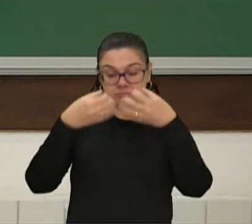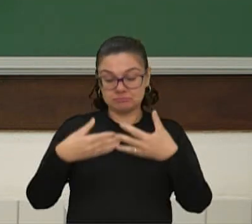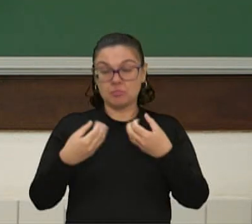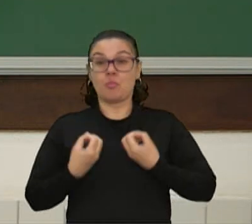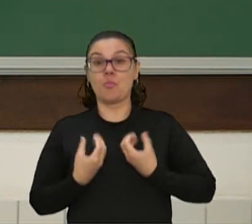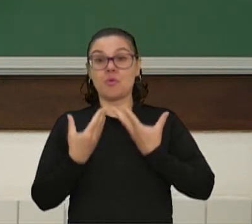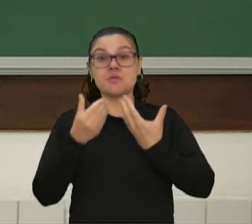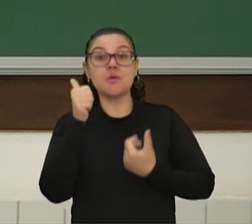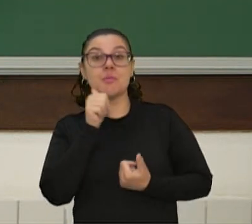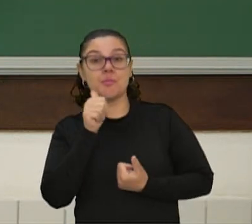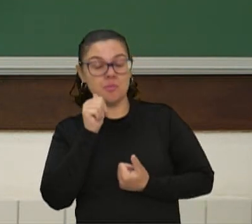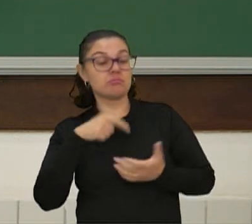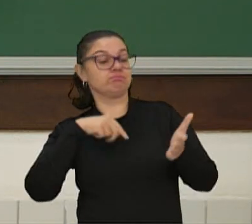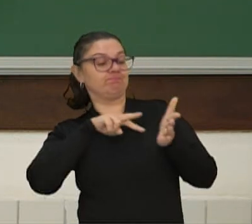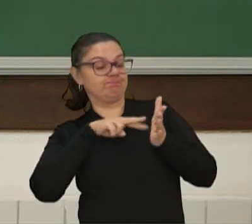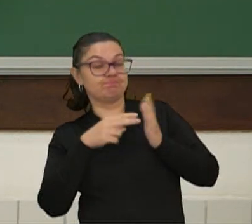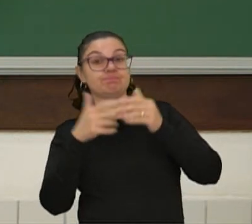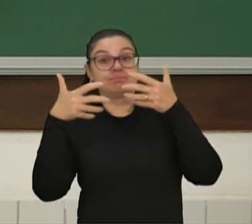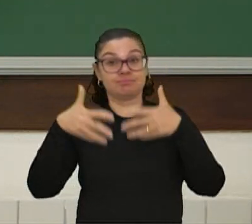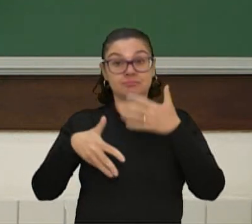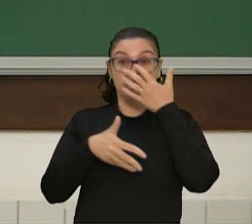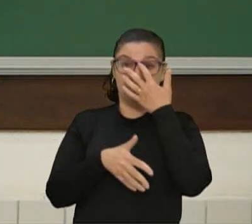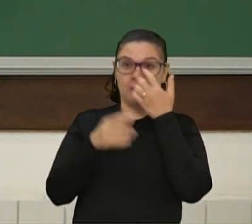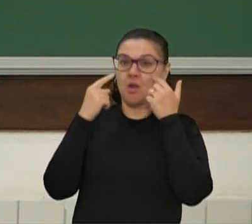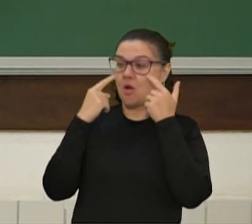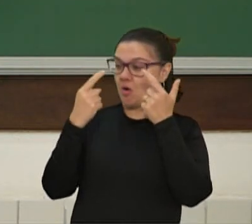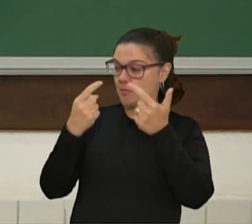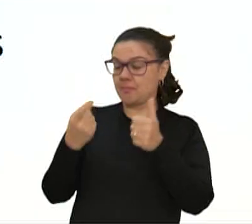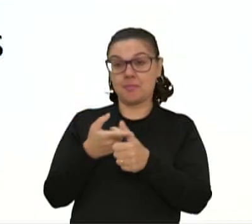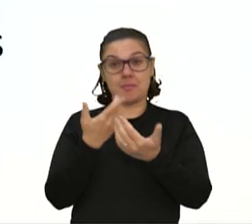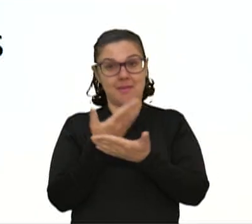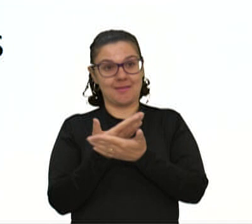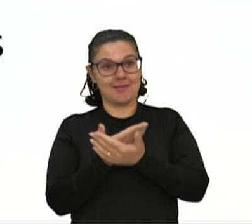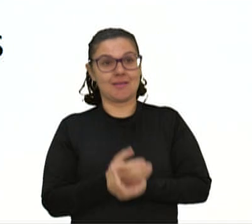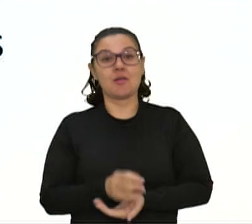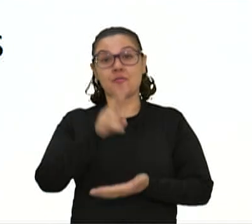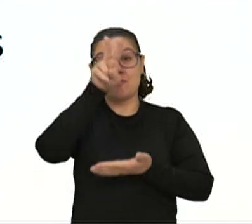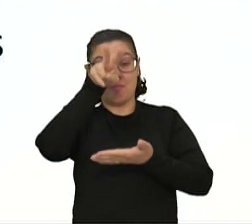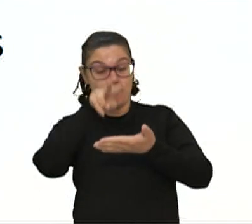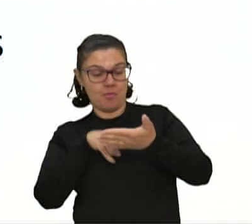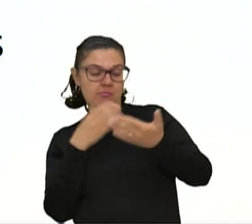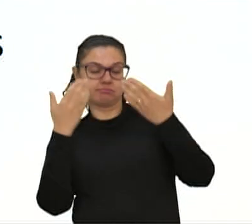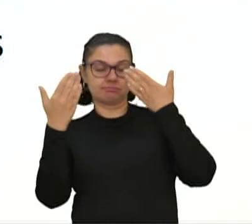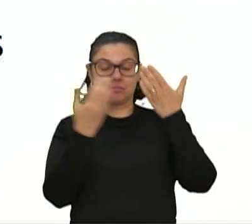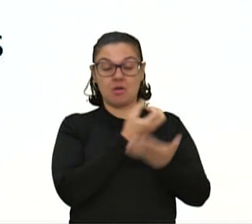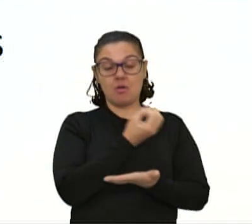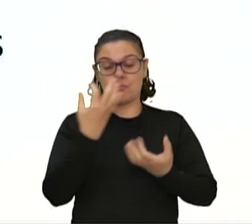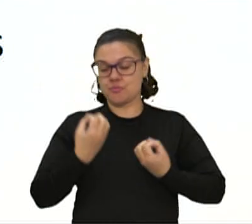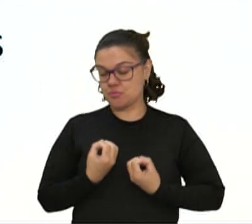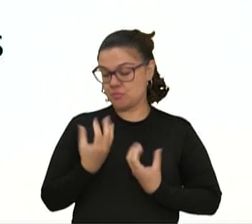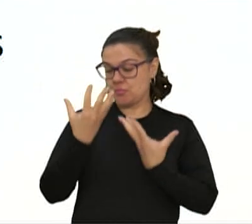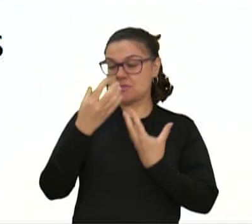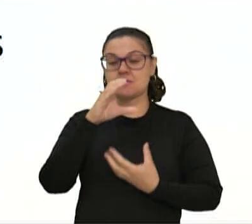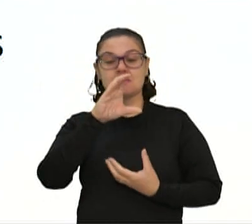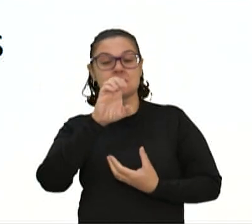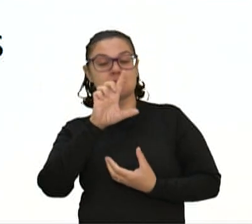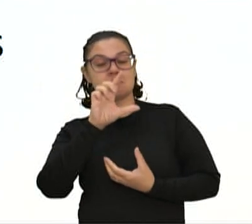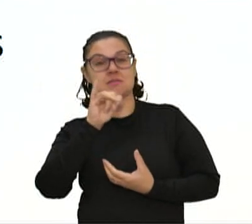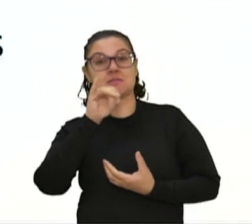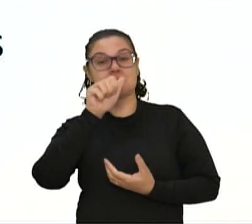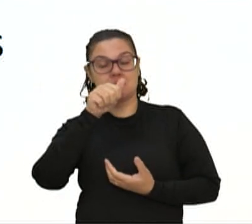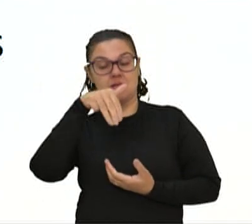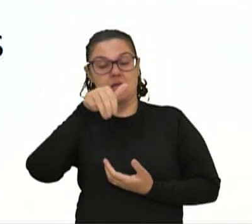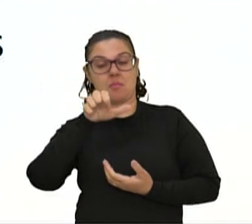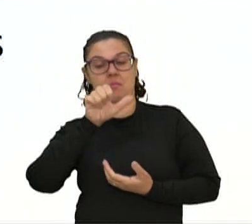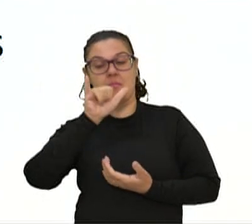mulher. Isso significa muita coisa, não? Então vamos à nossa aula. Vamos ler e analisar alguns poemas de Cecília